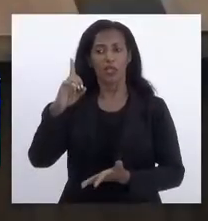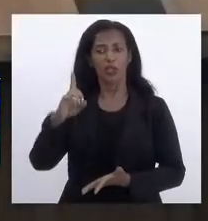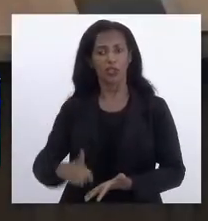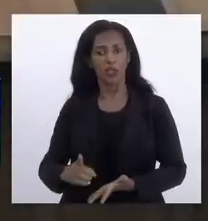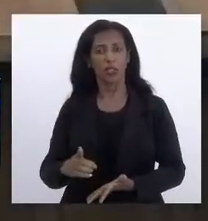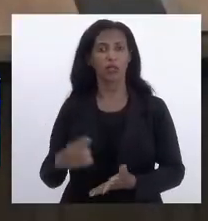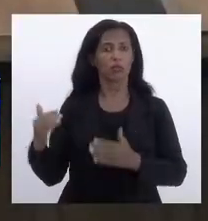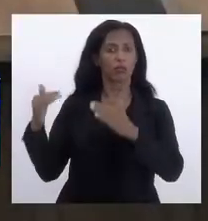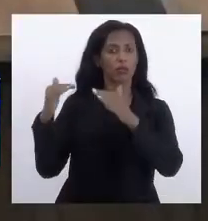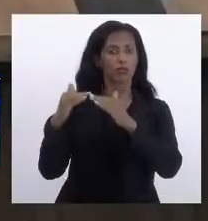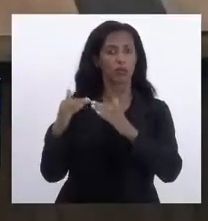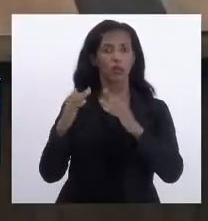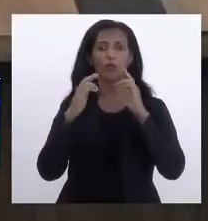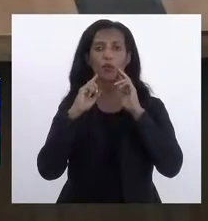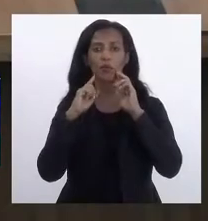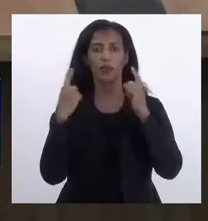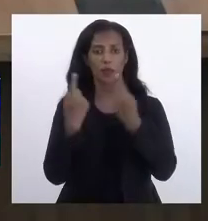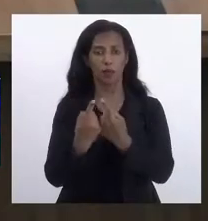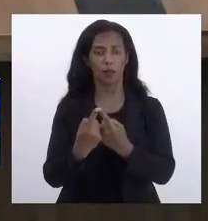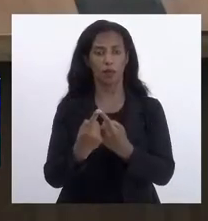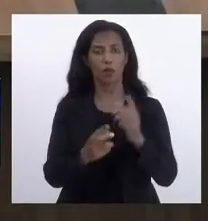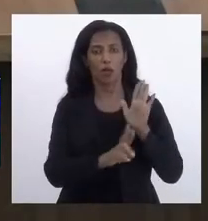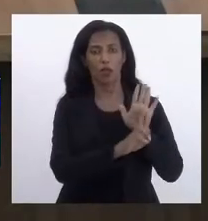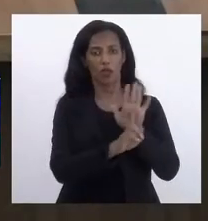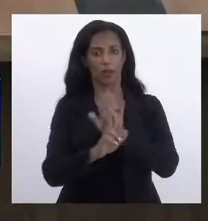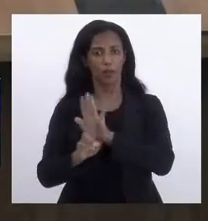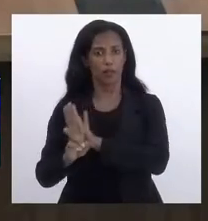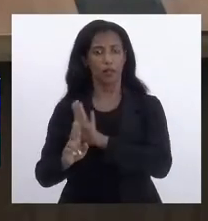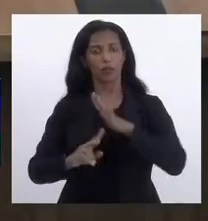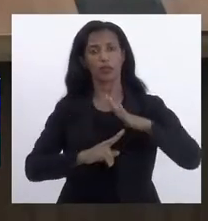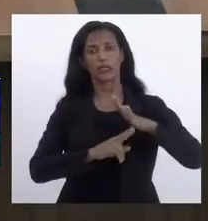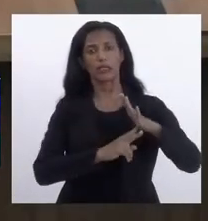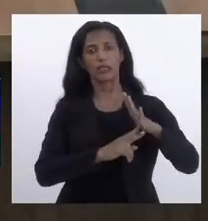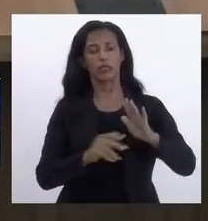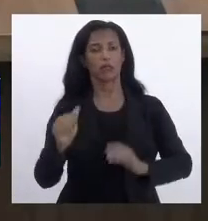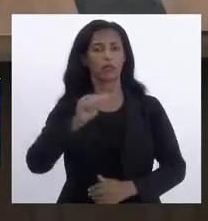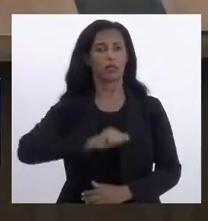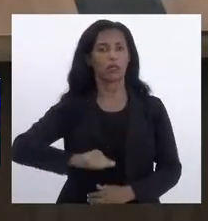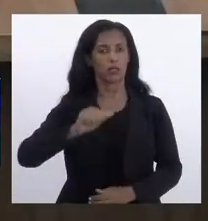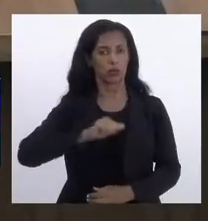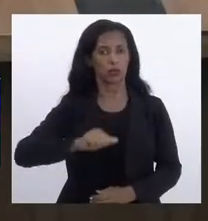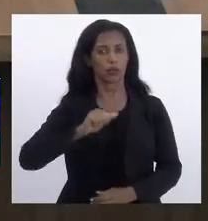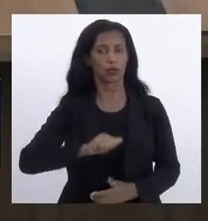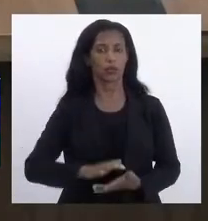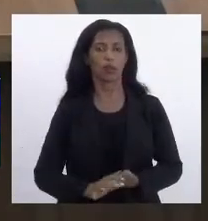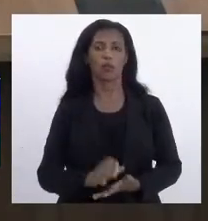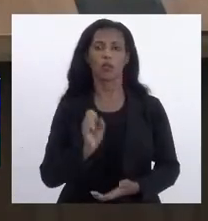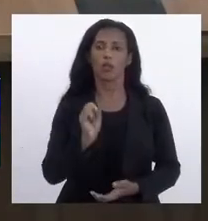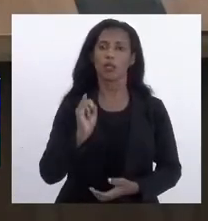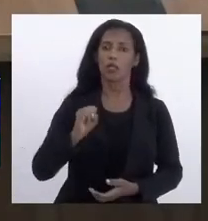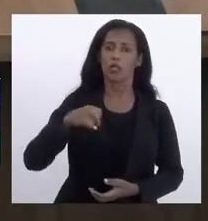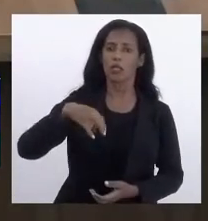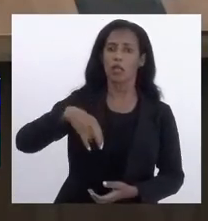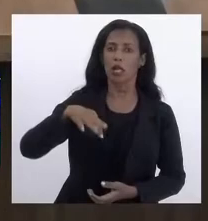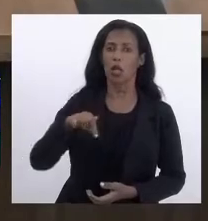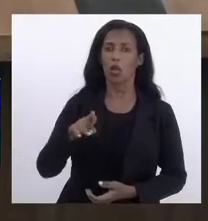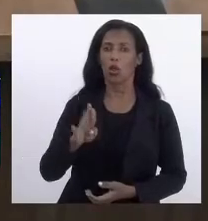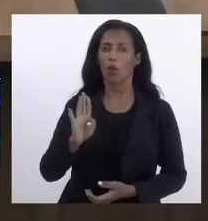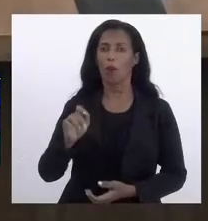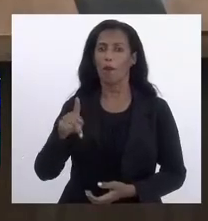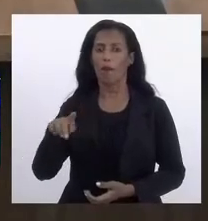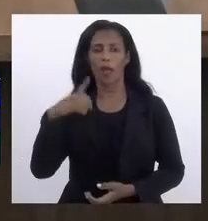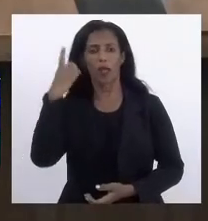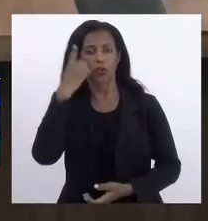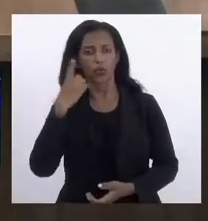Então, a gente combinou de fazer uma reunião com as representações dos sindicatos, das associações docentes, do Sintuperj, com o deputado, com